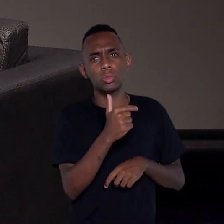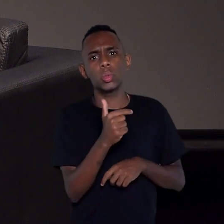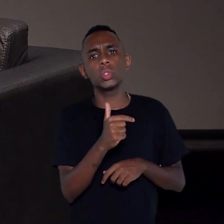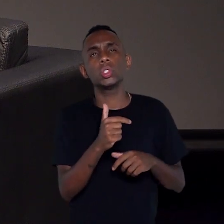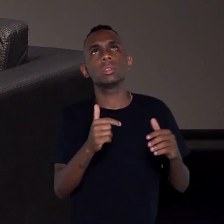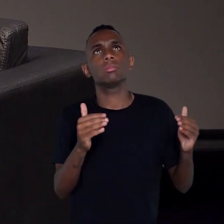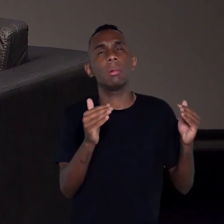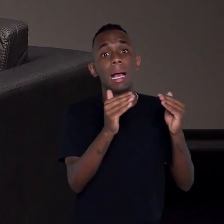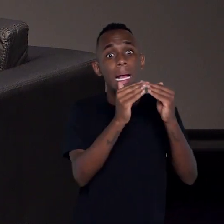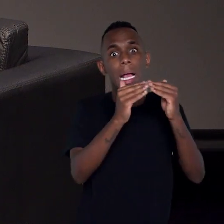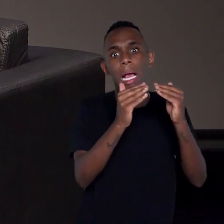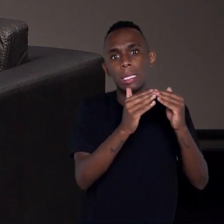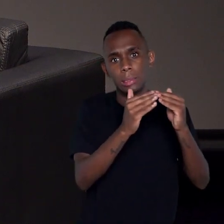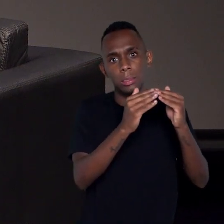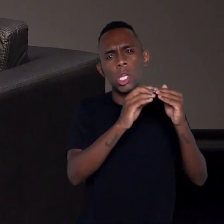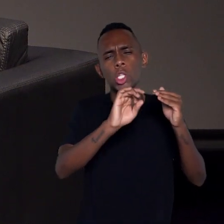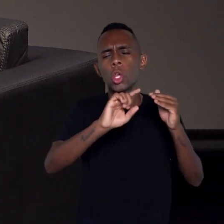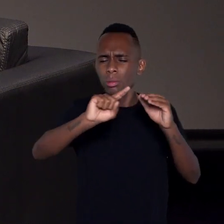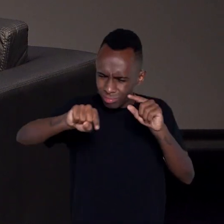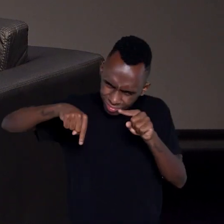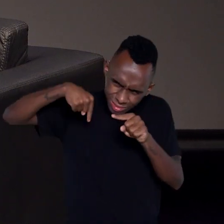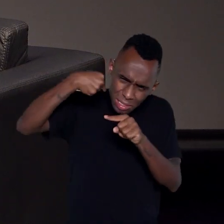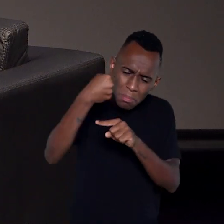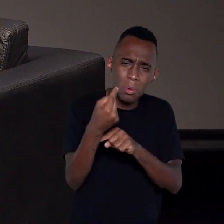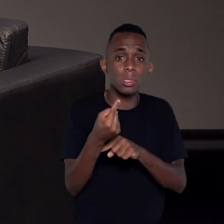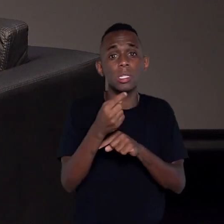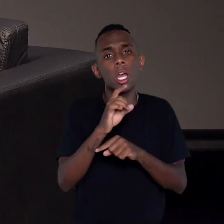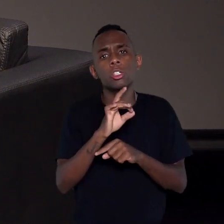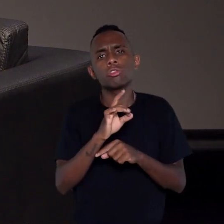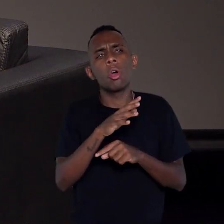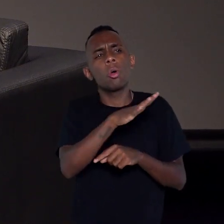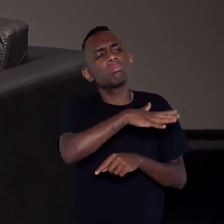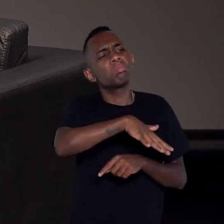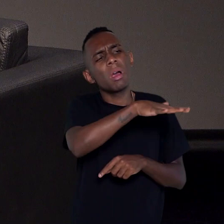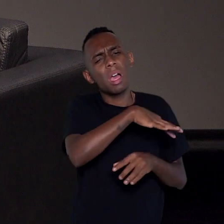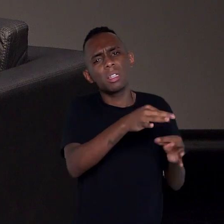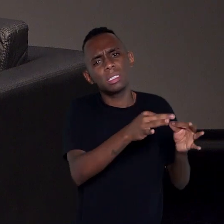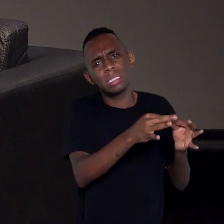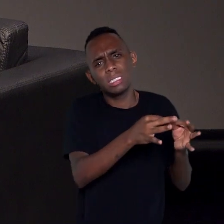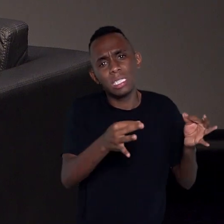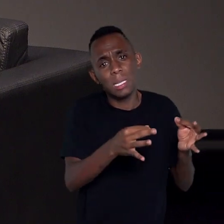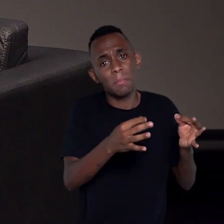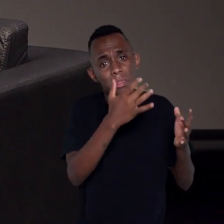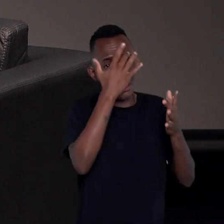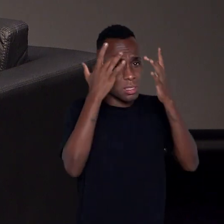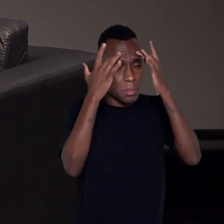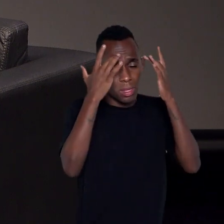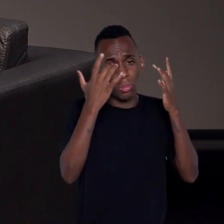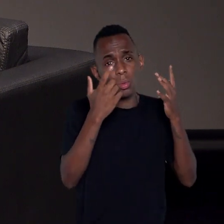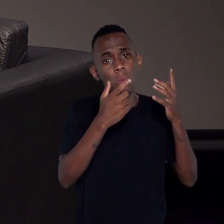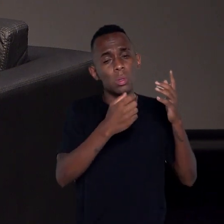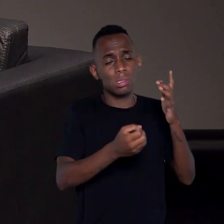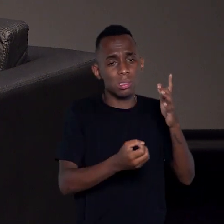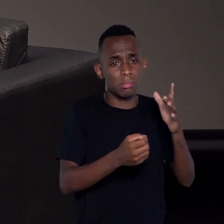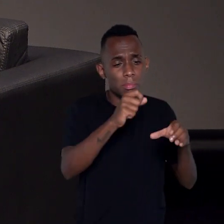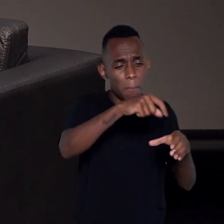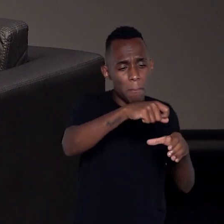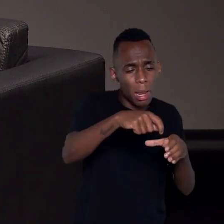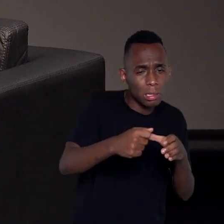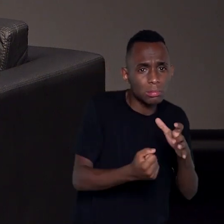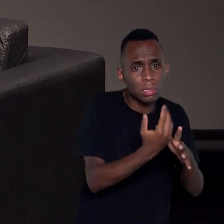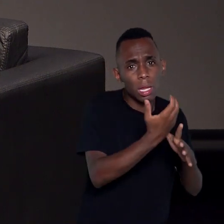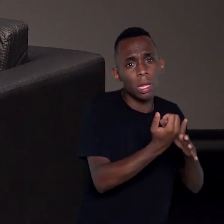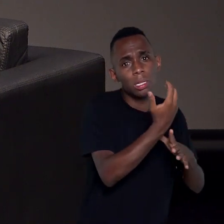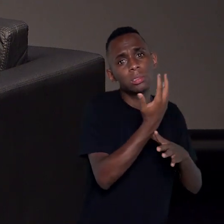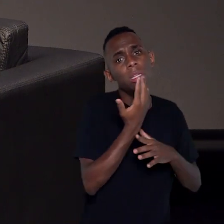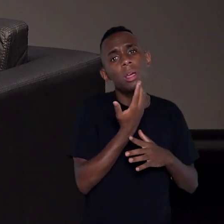uma casa, ela só vai surgir muito depois. Aquilo era só mais um pedaço de terra onde aqueles fazendeiros